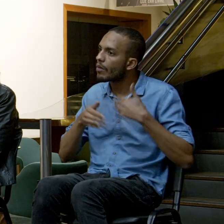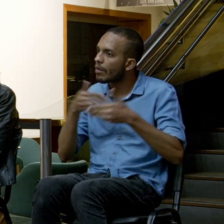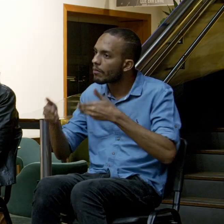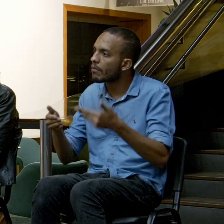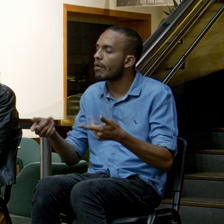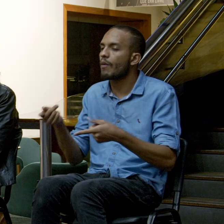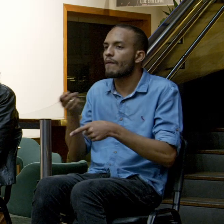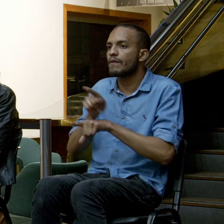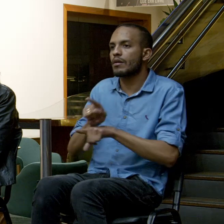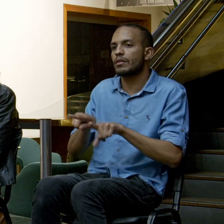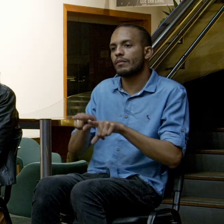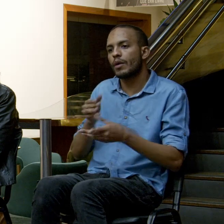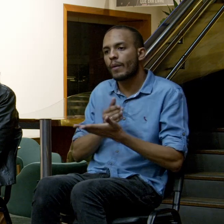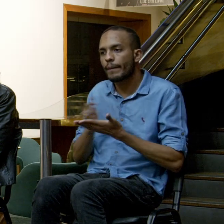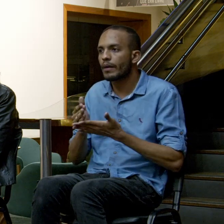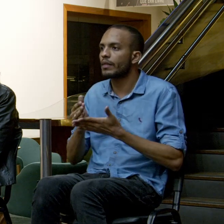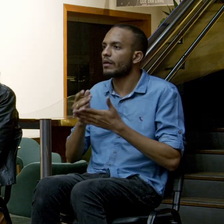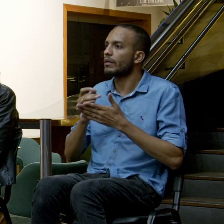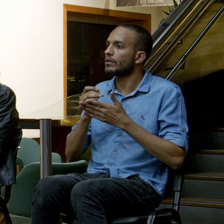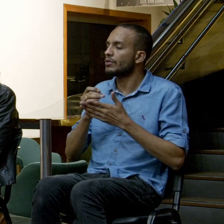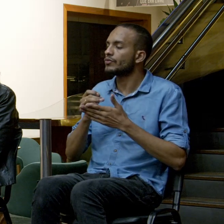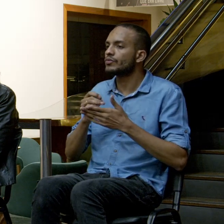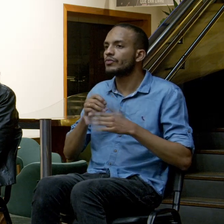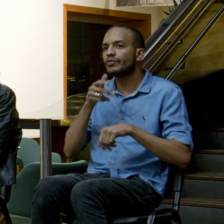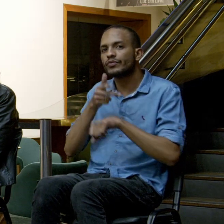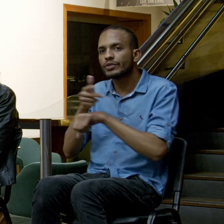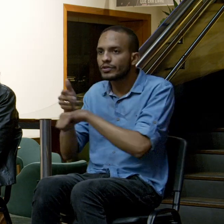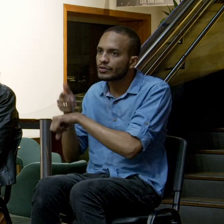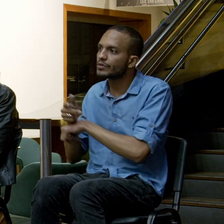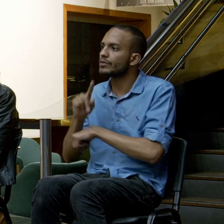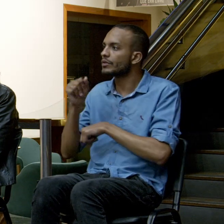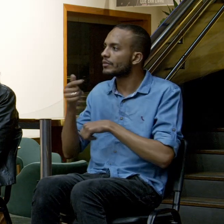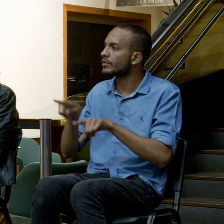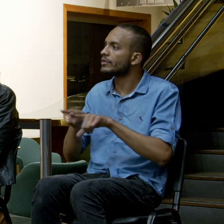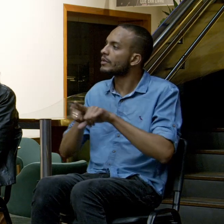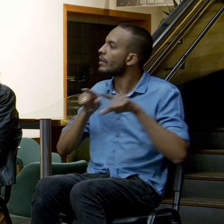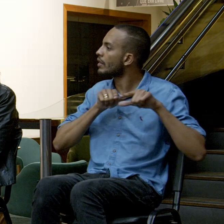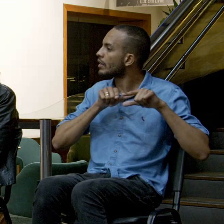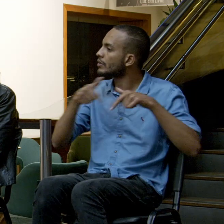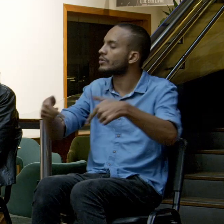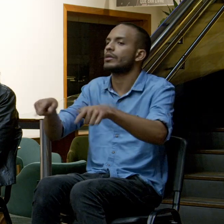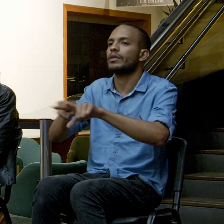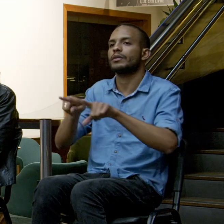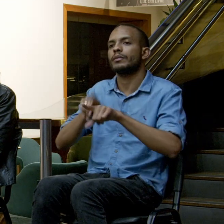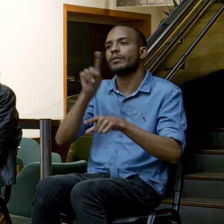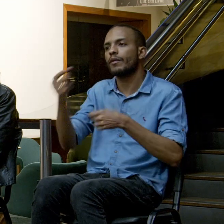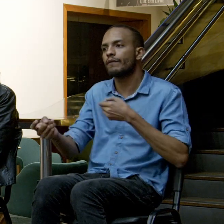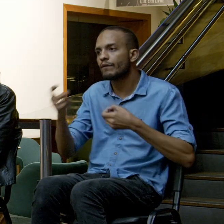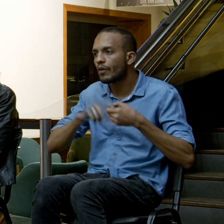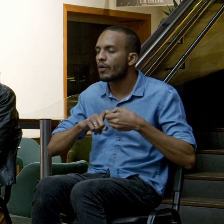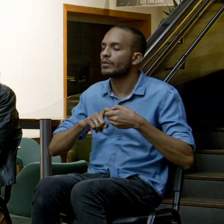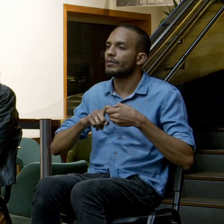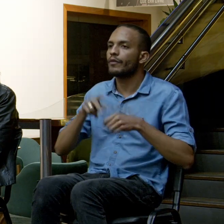inverso. Ela começa com vídeo e depois ela vai para meios um pouco mais tradicionais e volta para o vídeo, para o